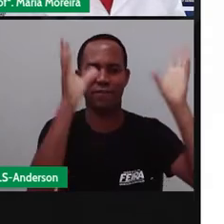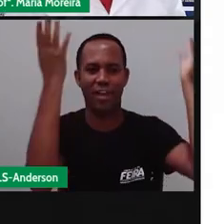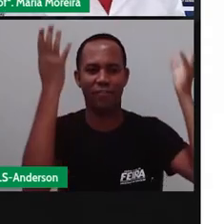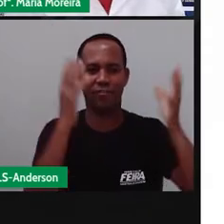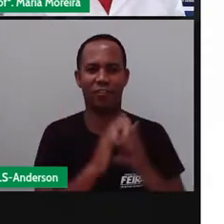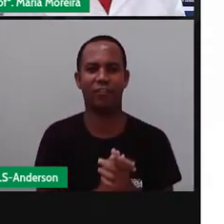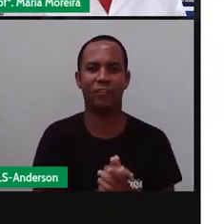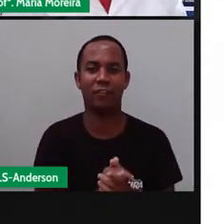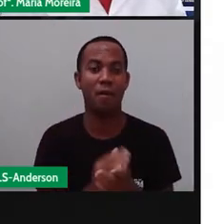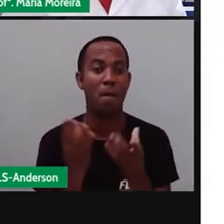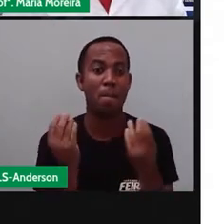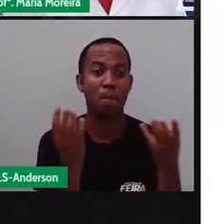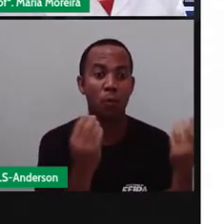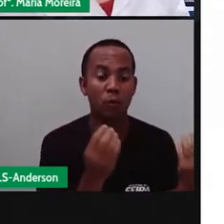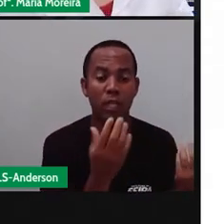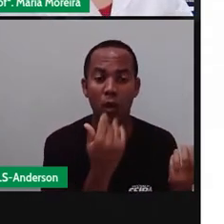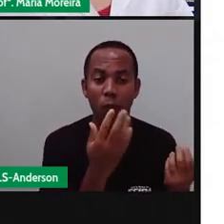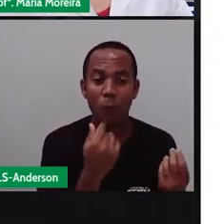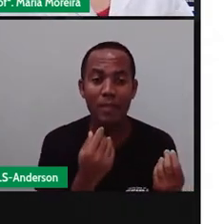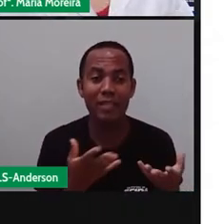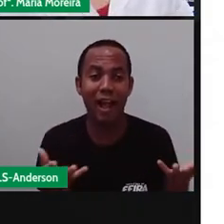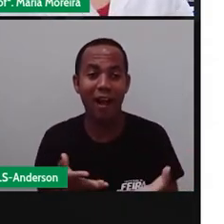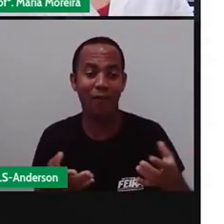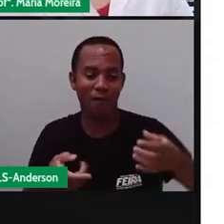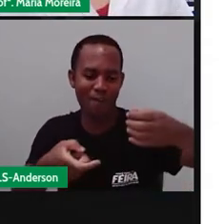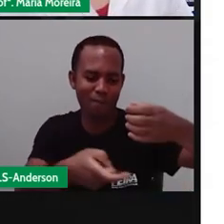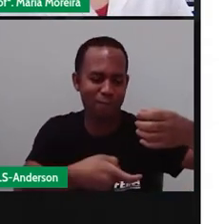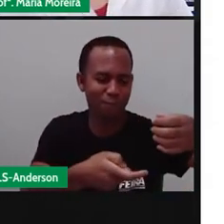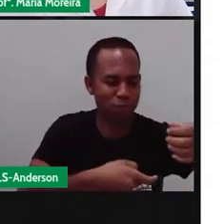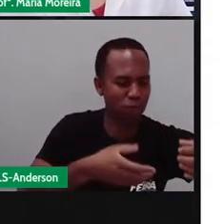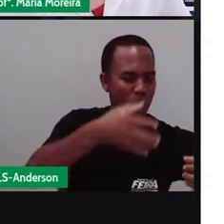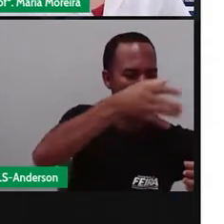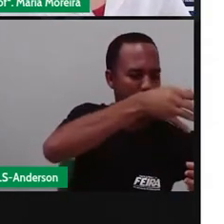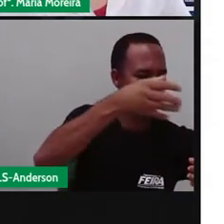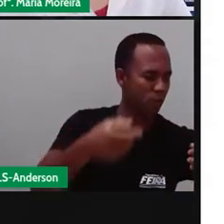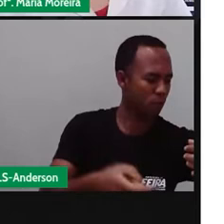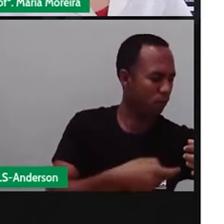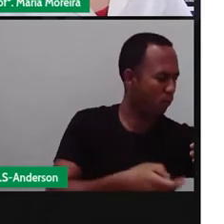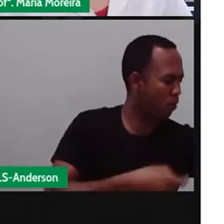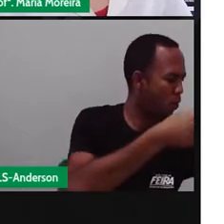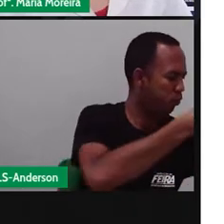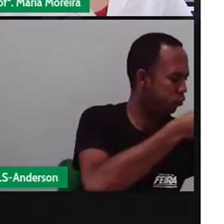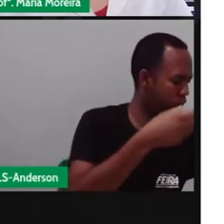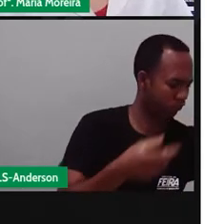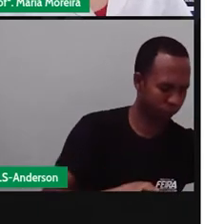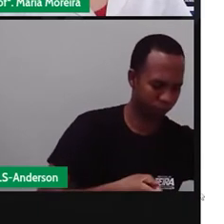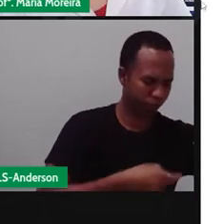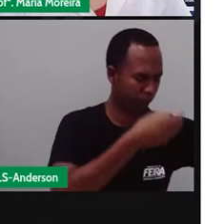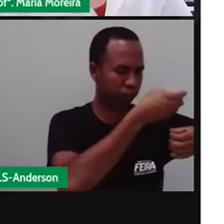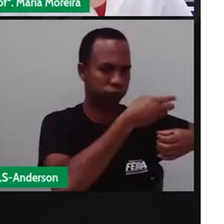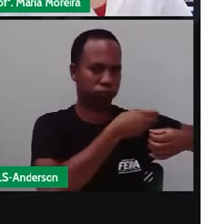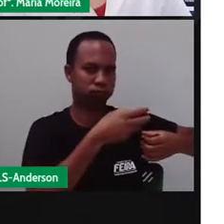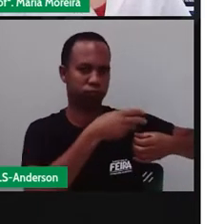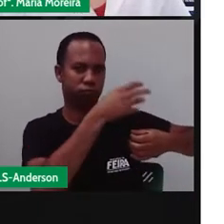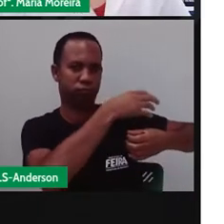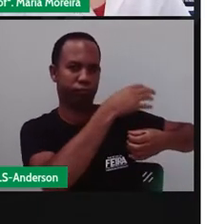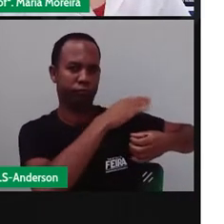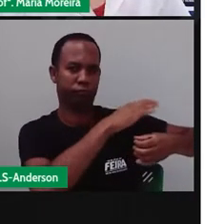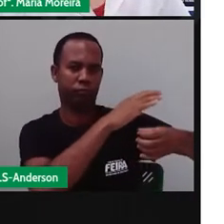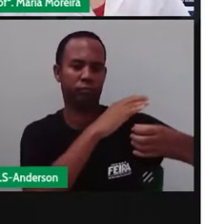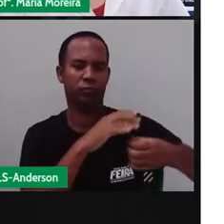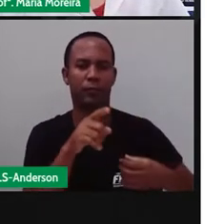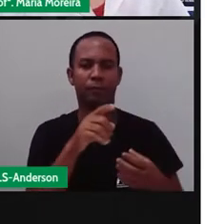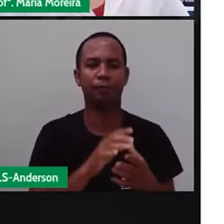Quando ele é fértil, ele é um solo rico em nutrientes. E se ele é rico em nutrientes, ele vai produzir mais e a colheita vai ser maior. No